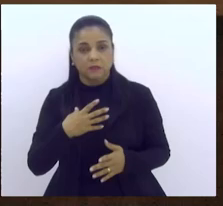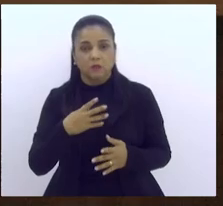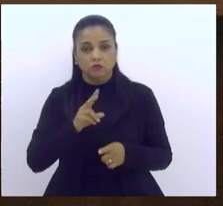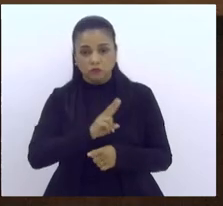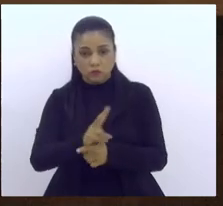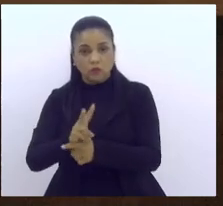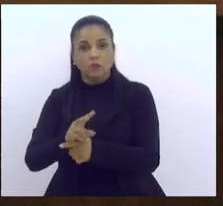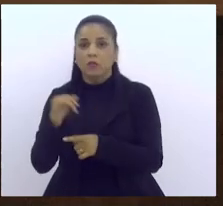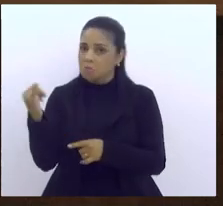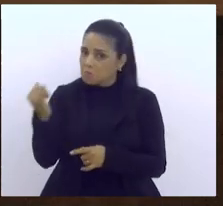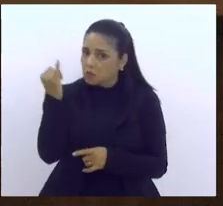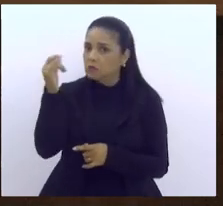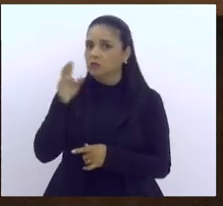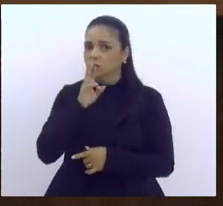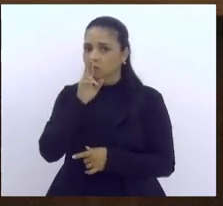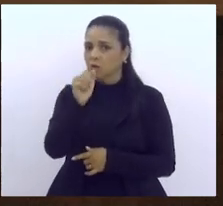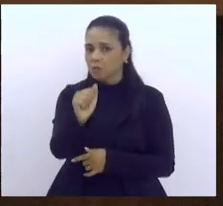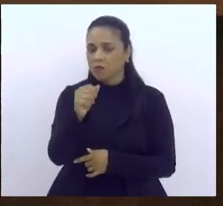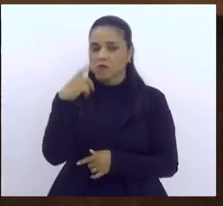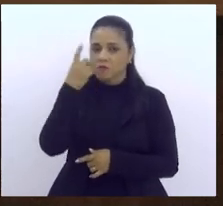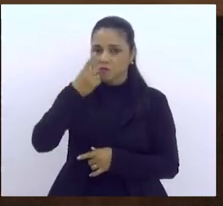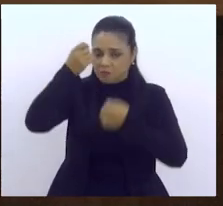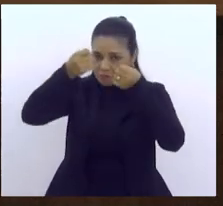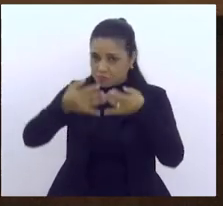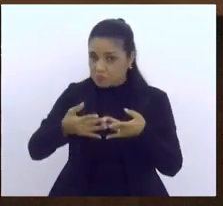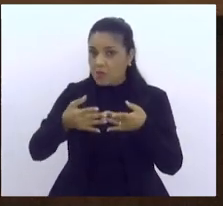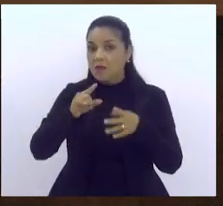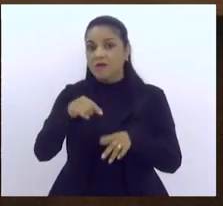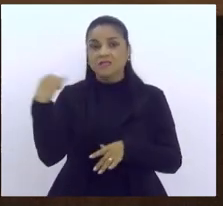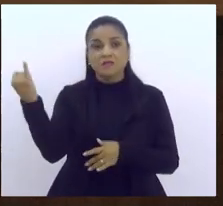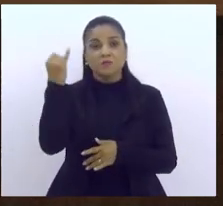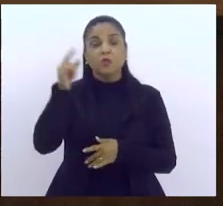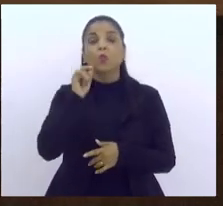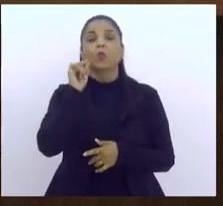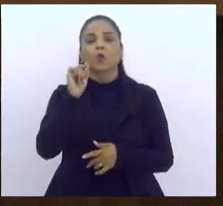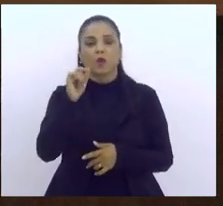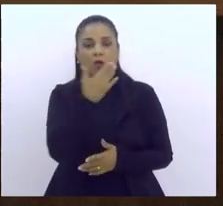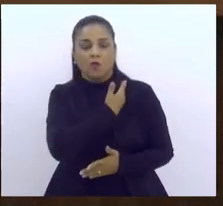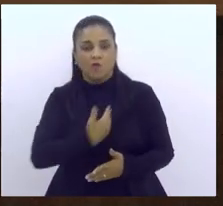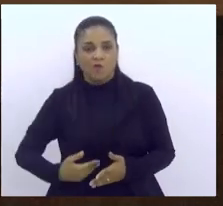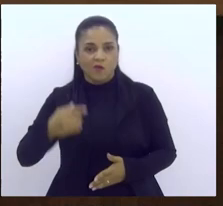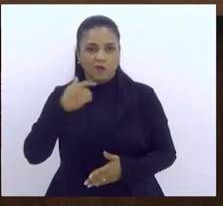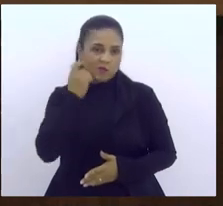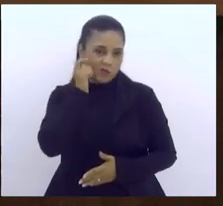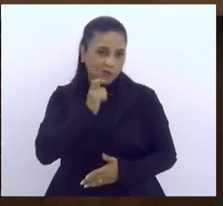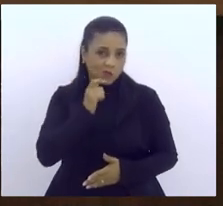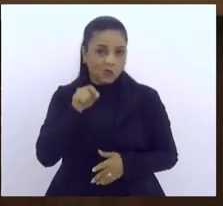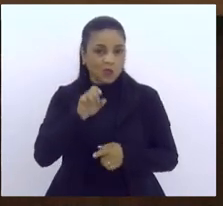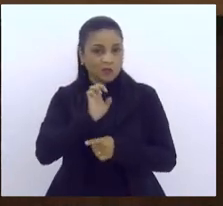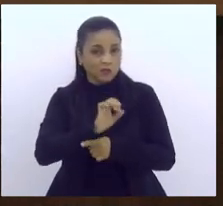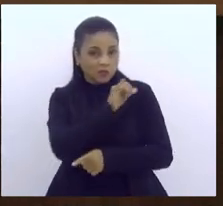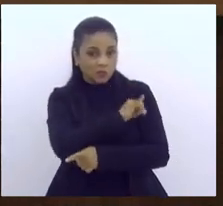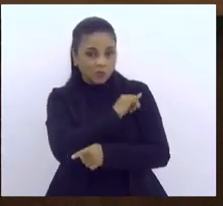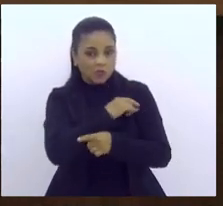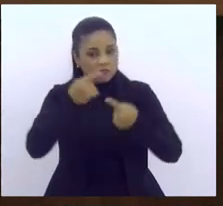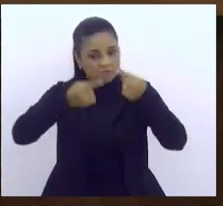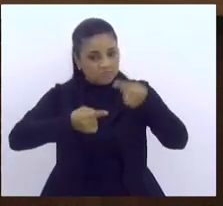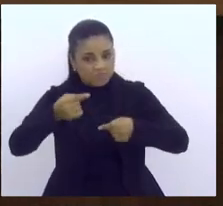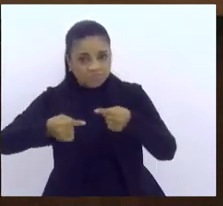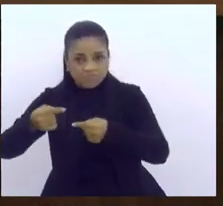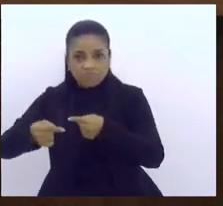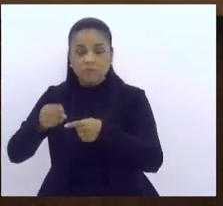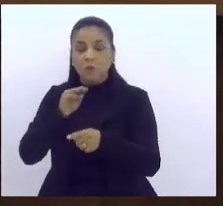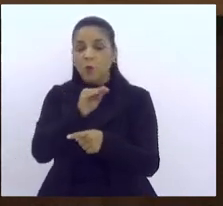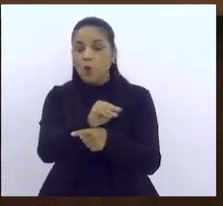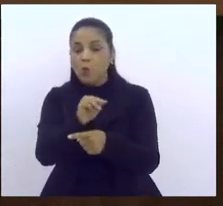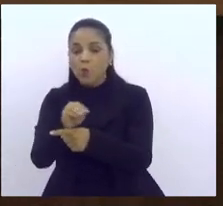importante. Mas mais importante do que isso é o governador do estado do Rio de Janeiro se debruçar com seriedade para